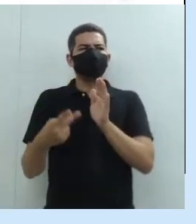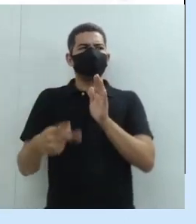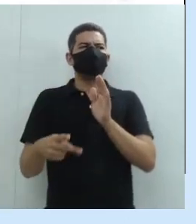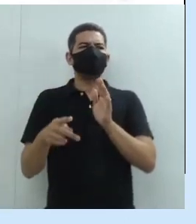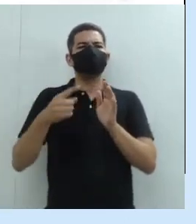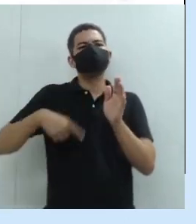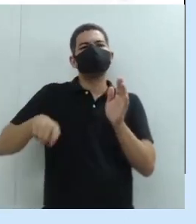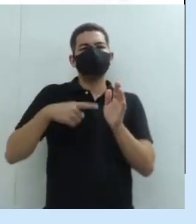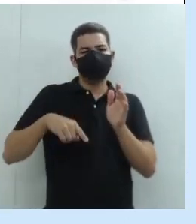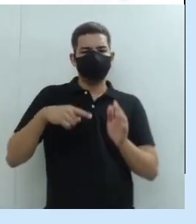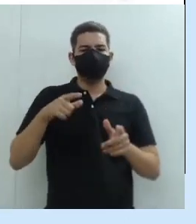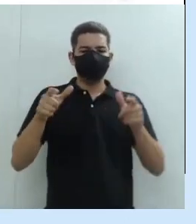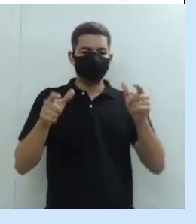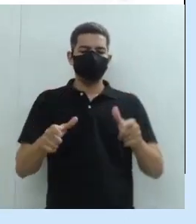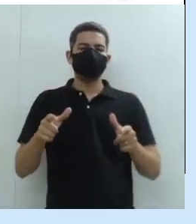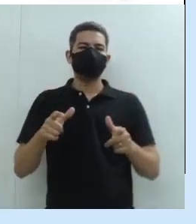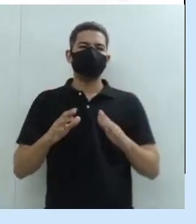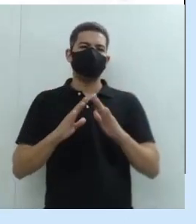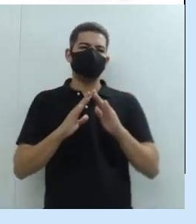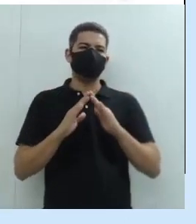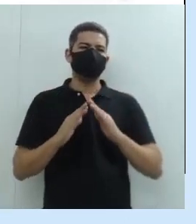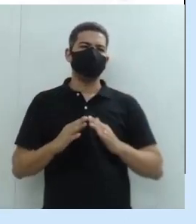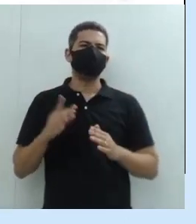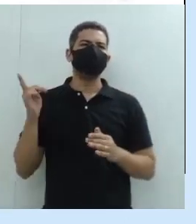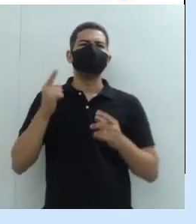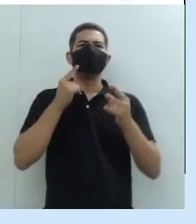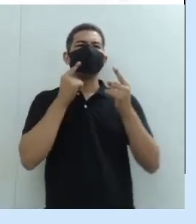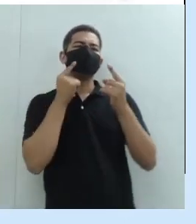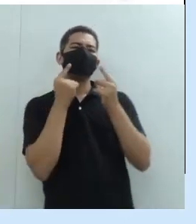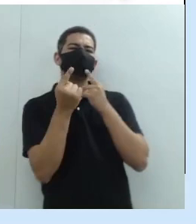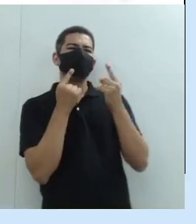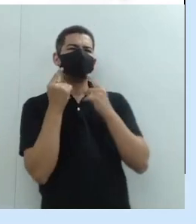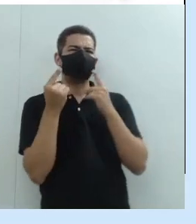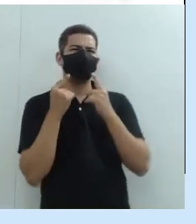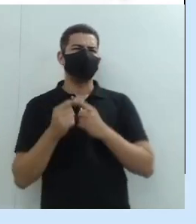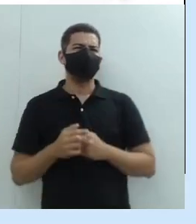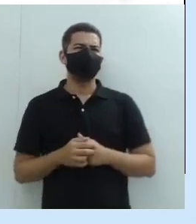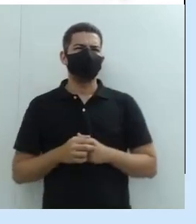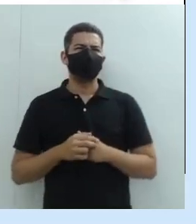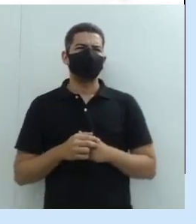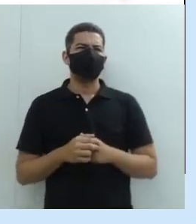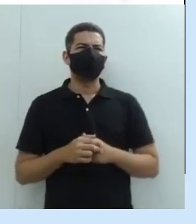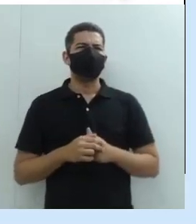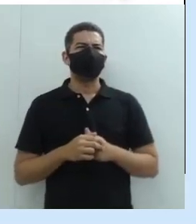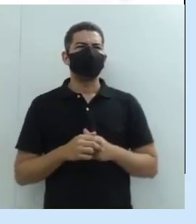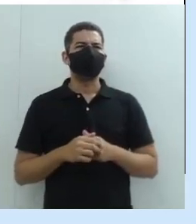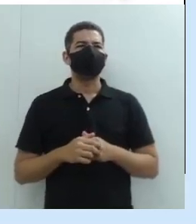da nossa região. Vamos ver que diálogo está acontecendo entre esses dois personagens. Observe